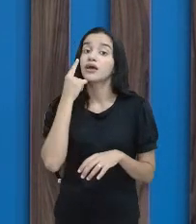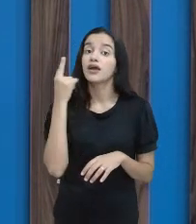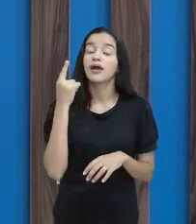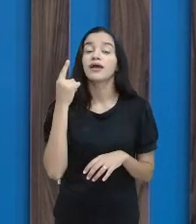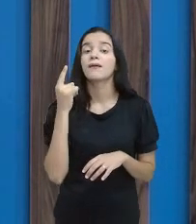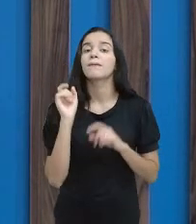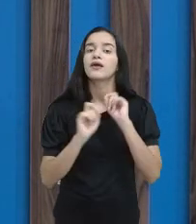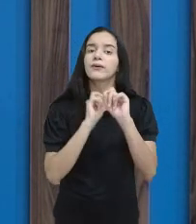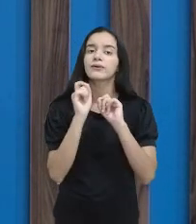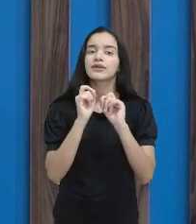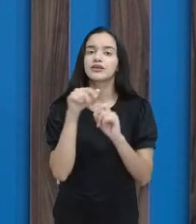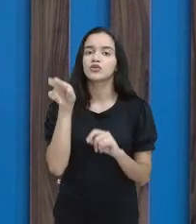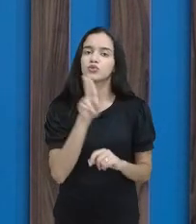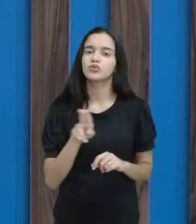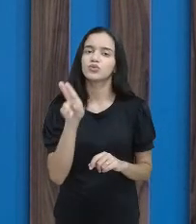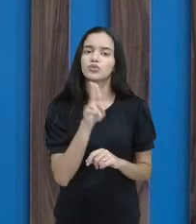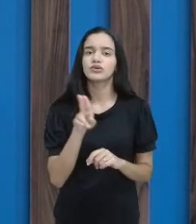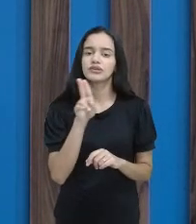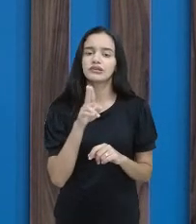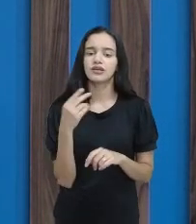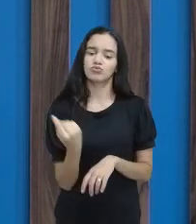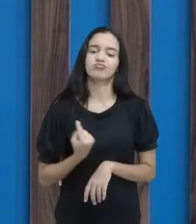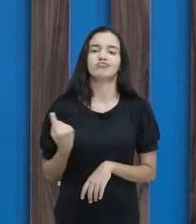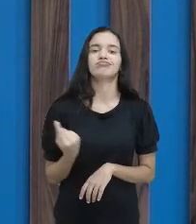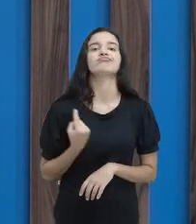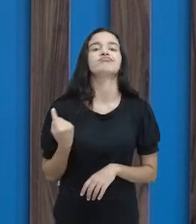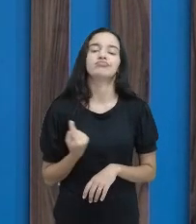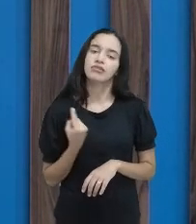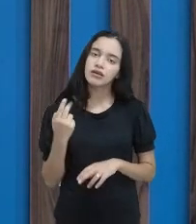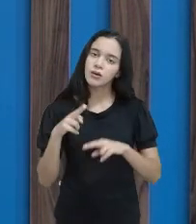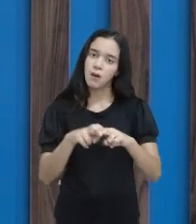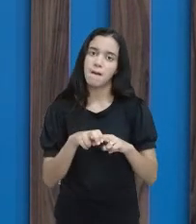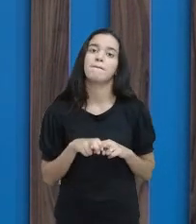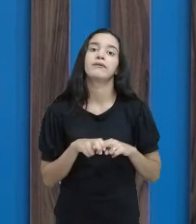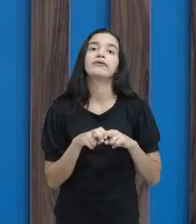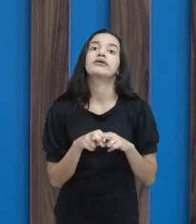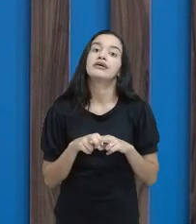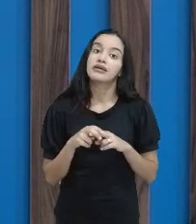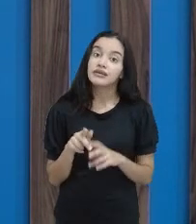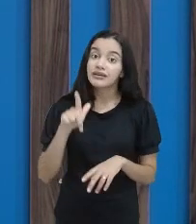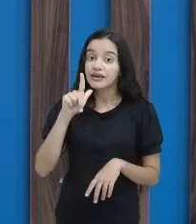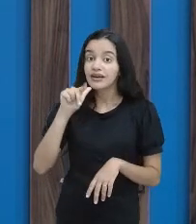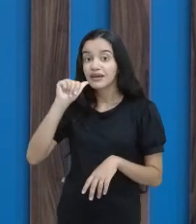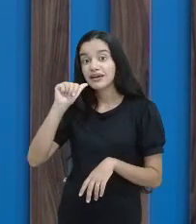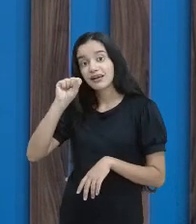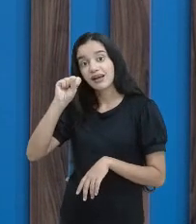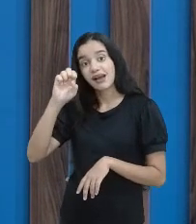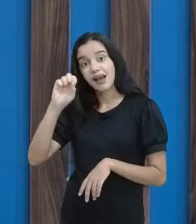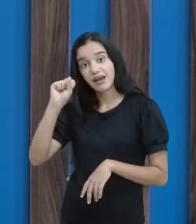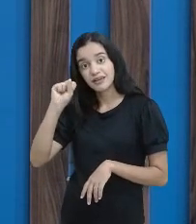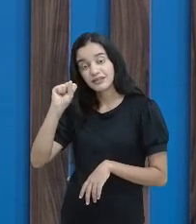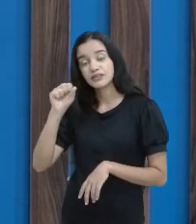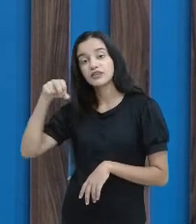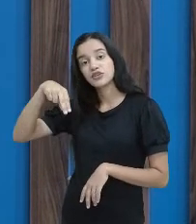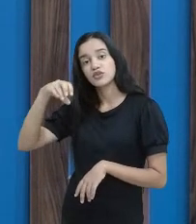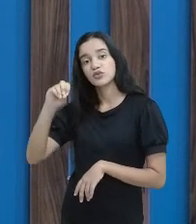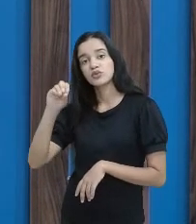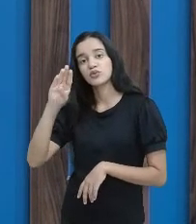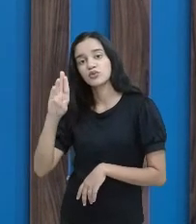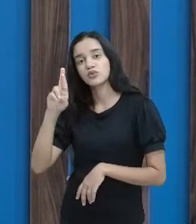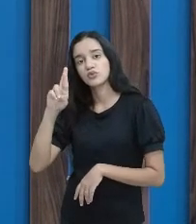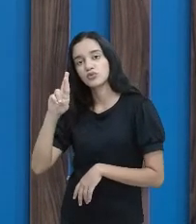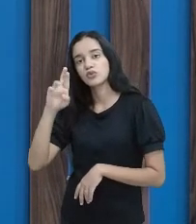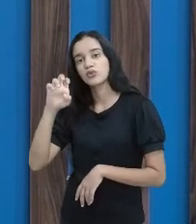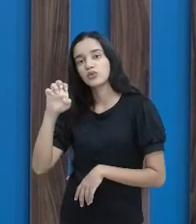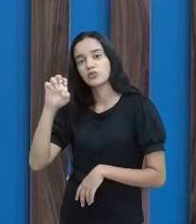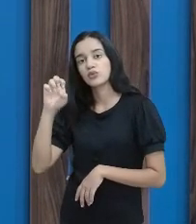das vezes eles são utilizados isoladamente, sozinhos. Por isso que eles receberam o nome de gases nobres, né? A questão aí da nobreza de